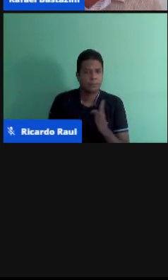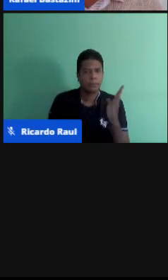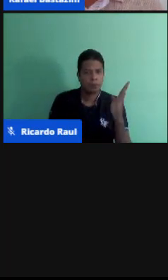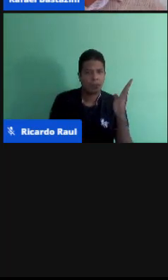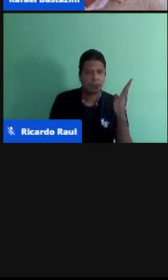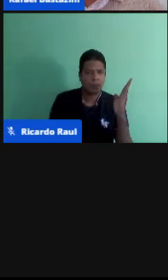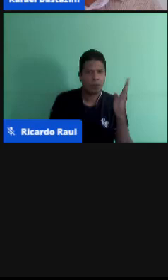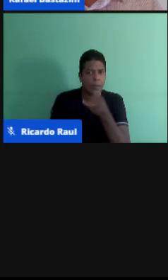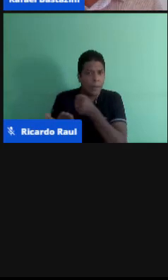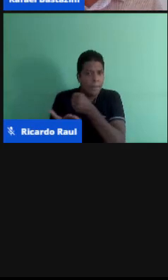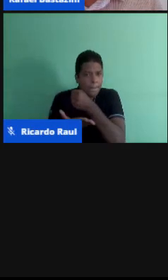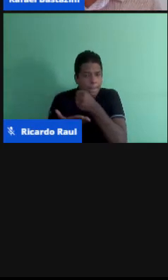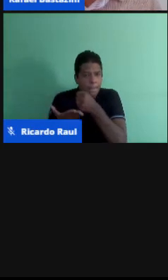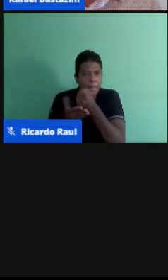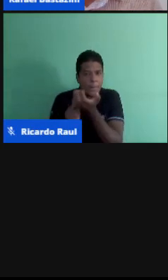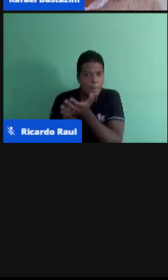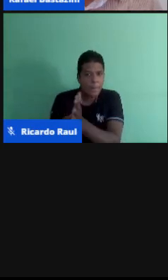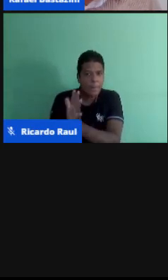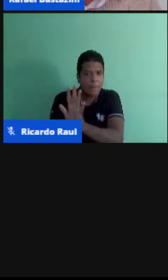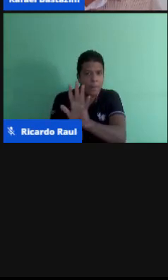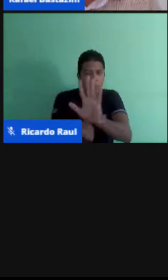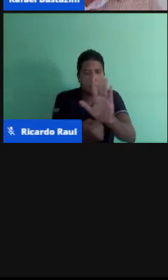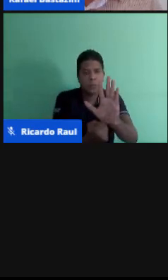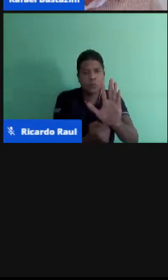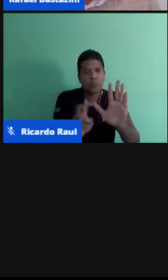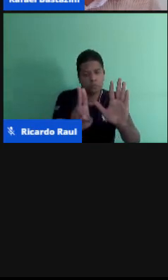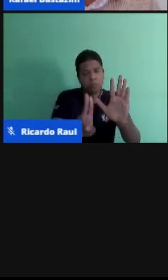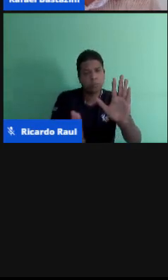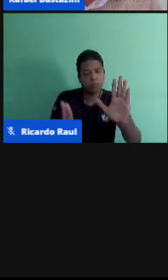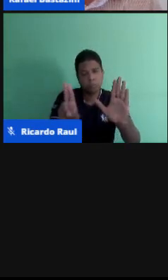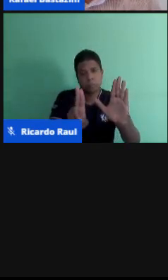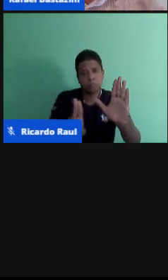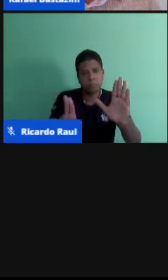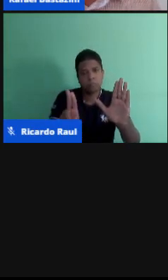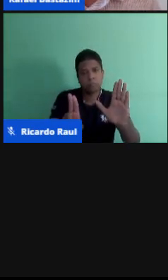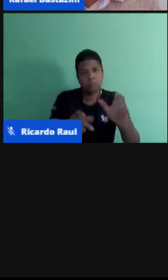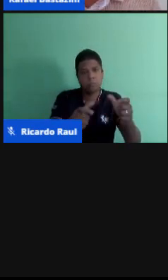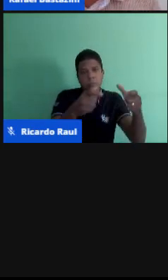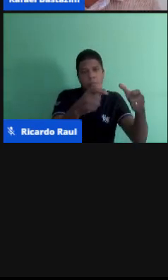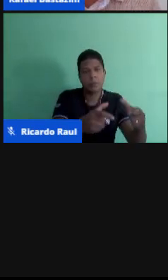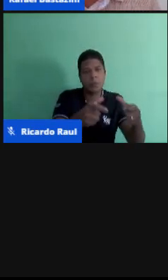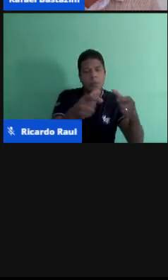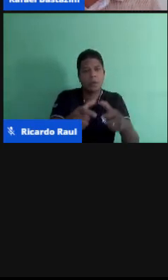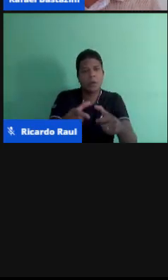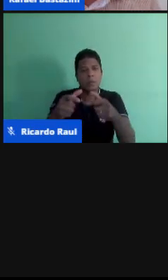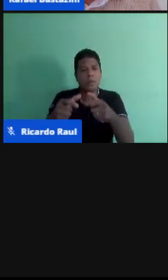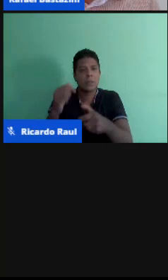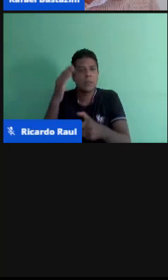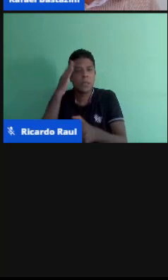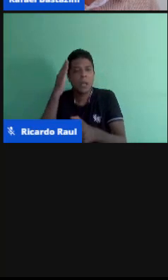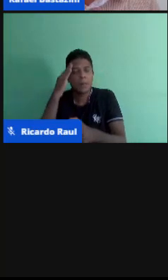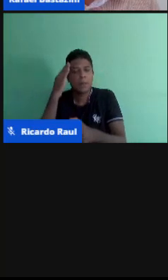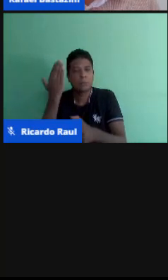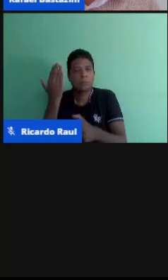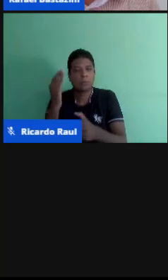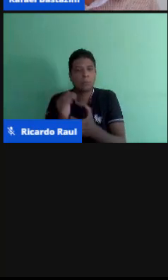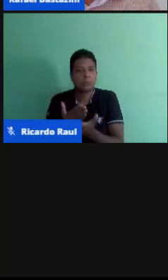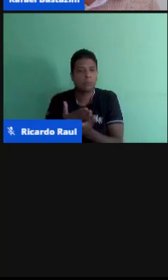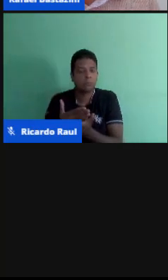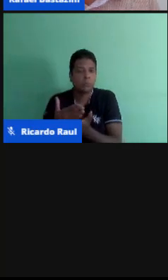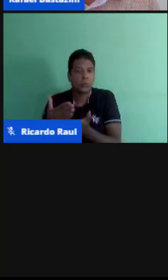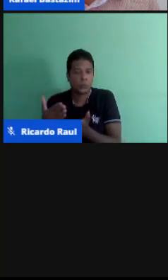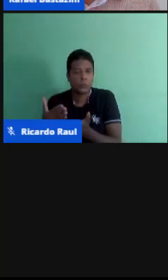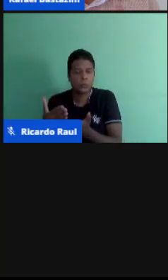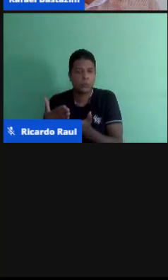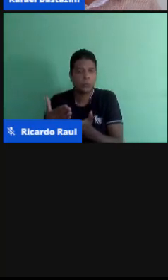é a base, ele mostra para mim o uso, a ocupação, o que eu quero saber daquele território. A partir disso,